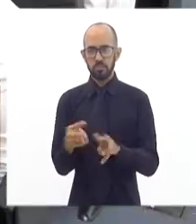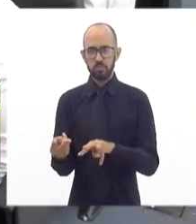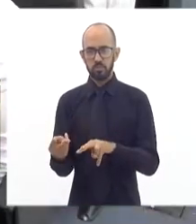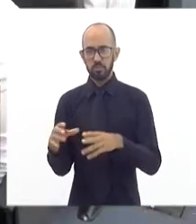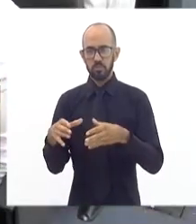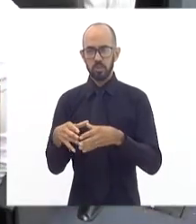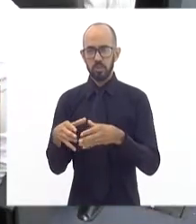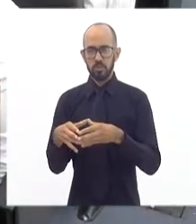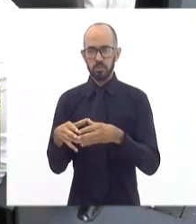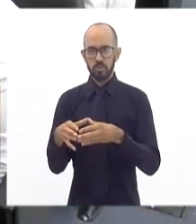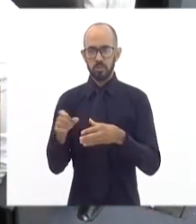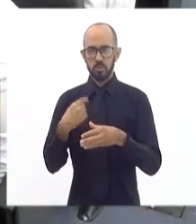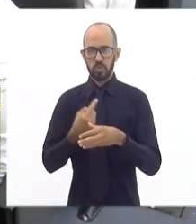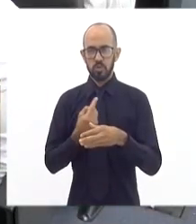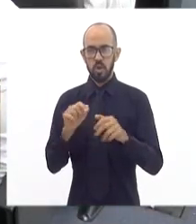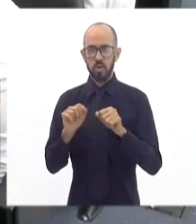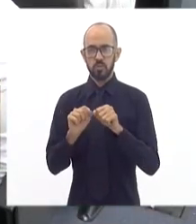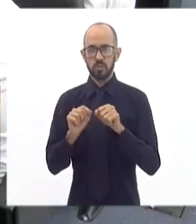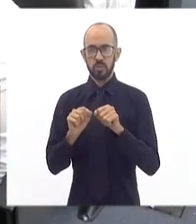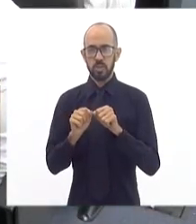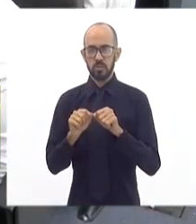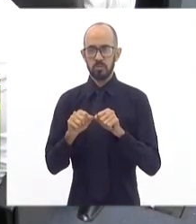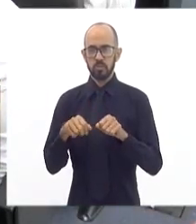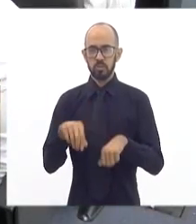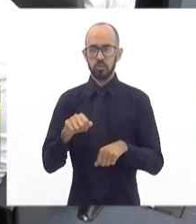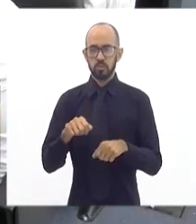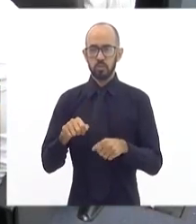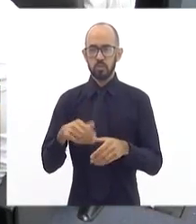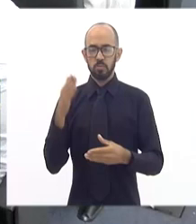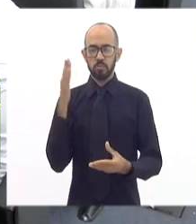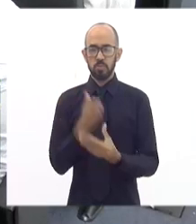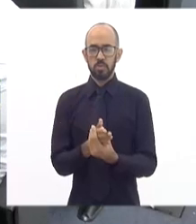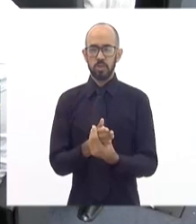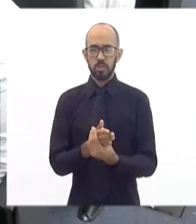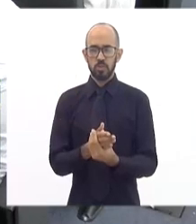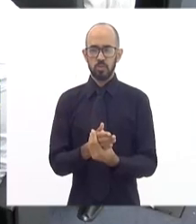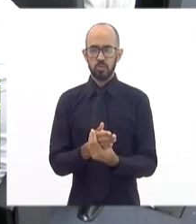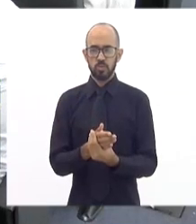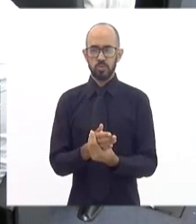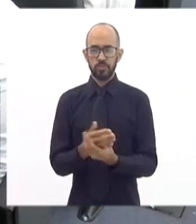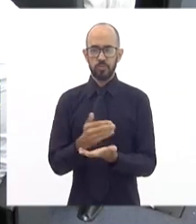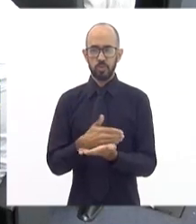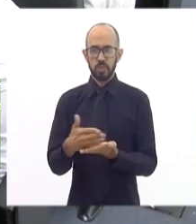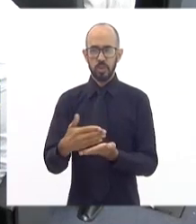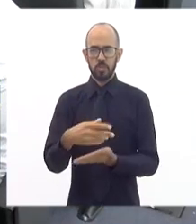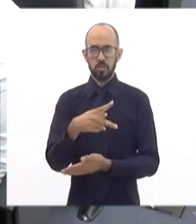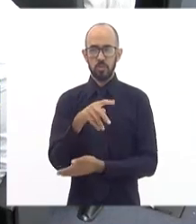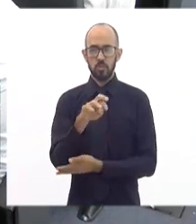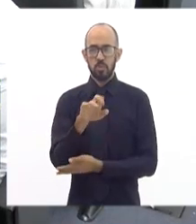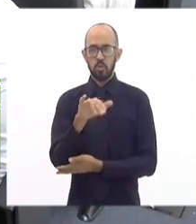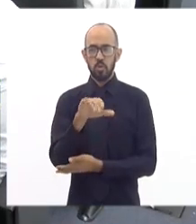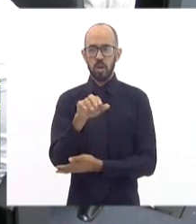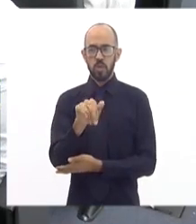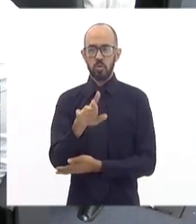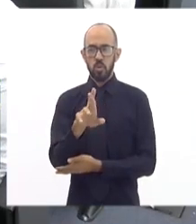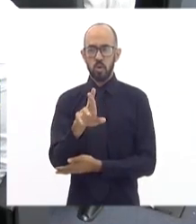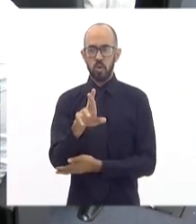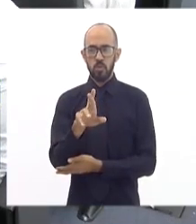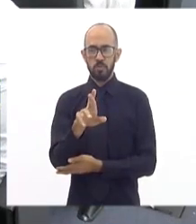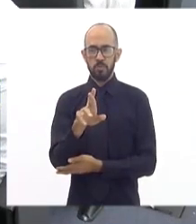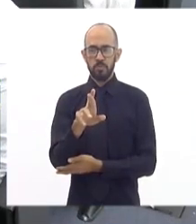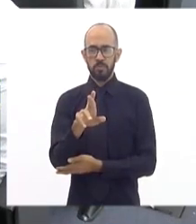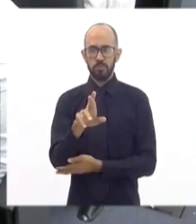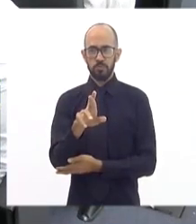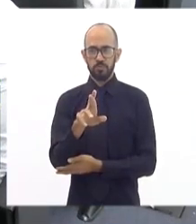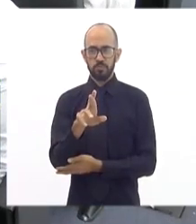Que Nós entramos como amigos no processo iniciado pelo procurador ou representante